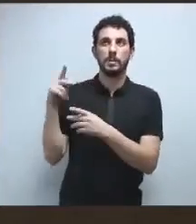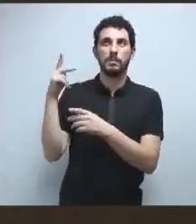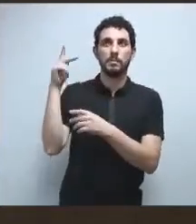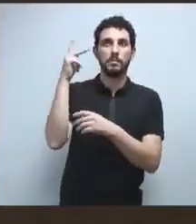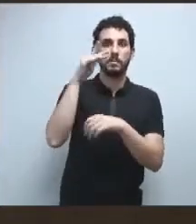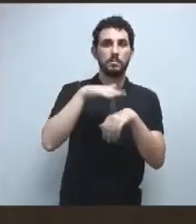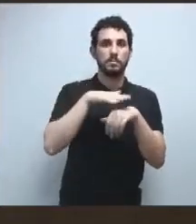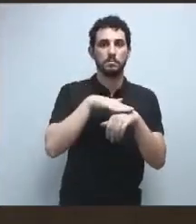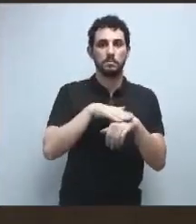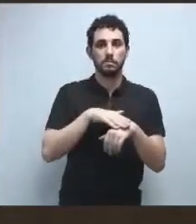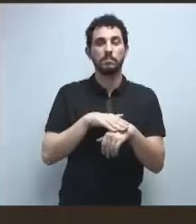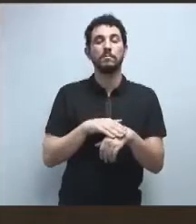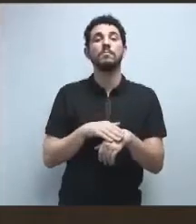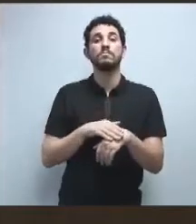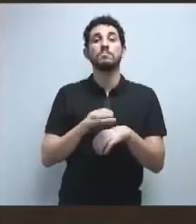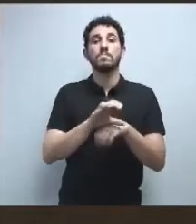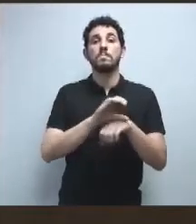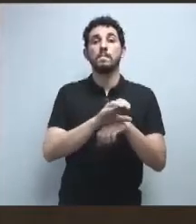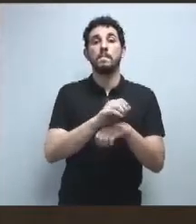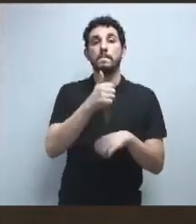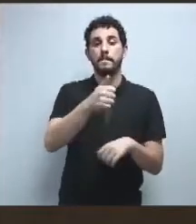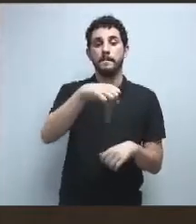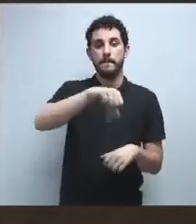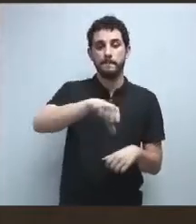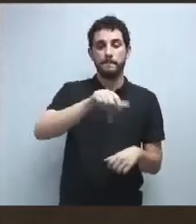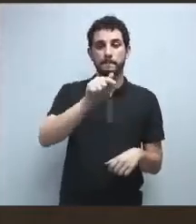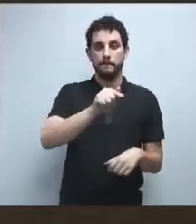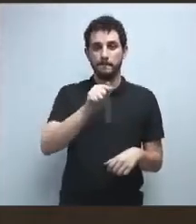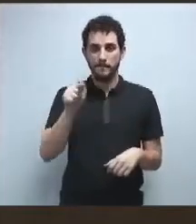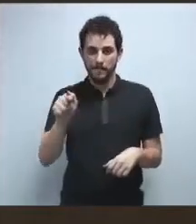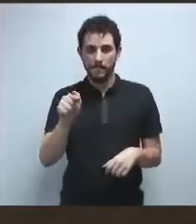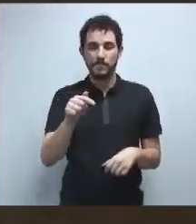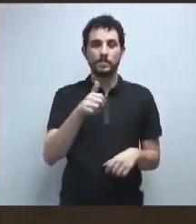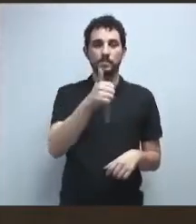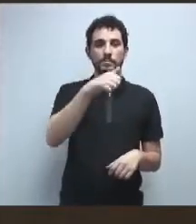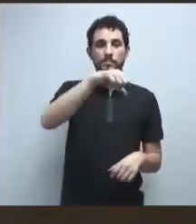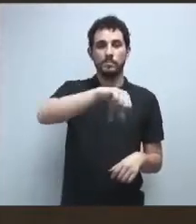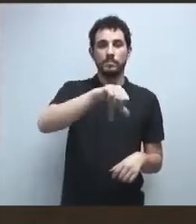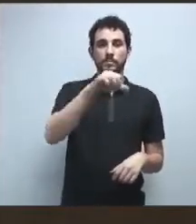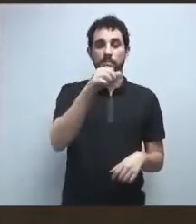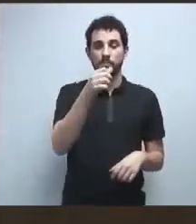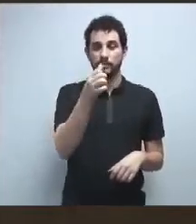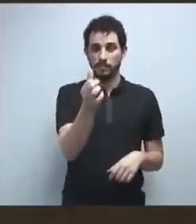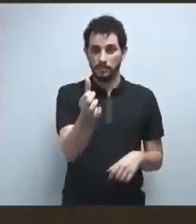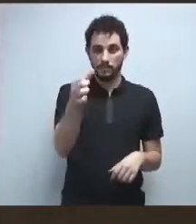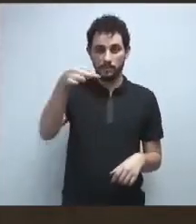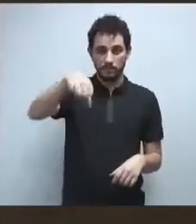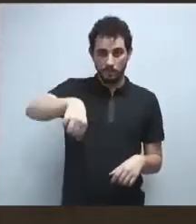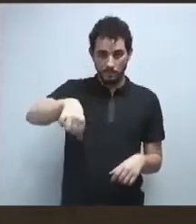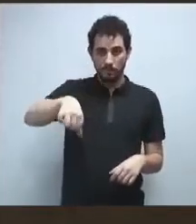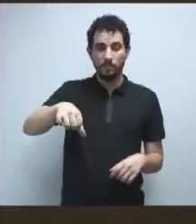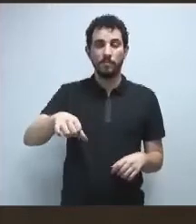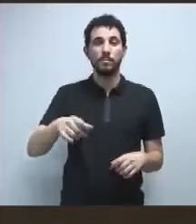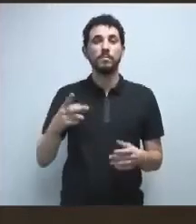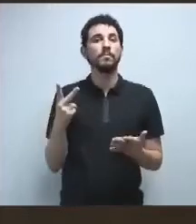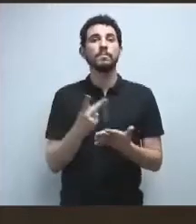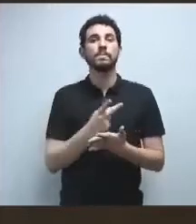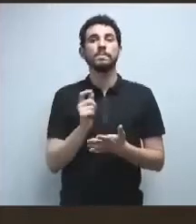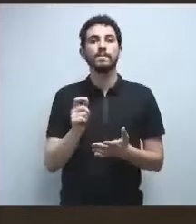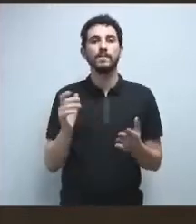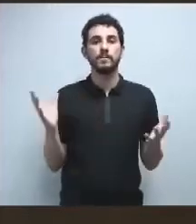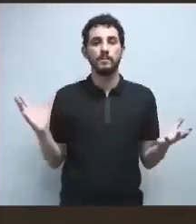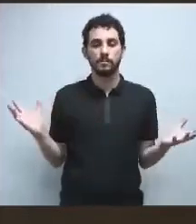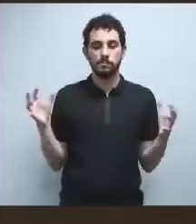constituição de 1967 e 69 promoveu uma centralização